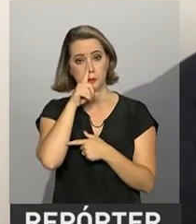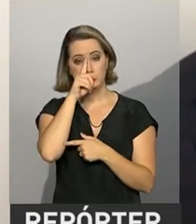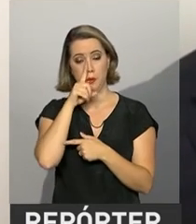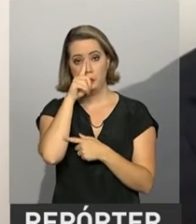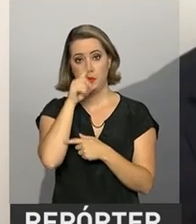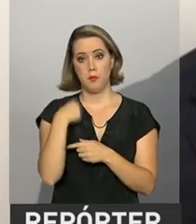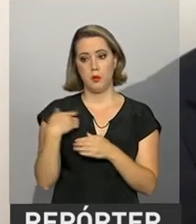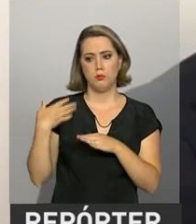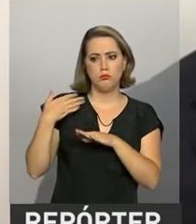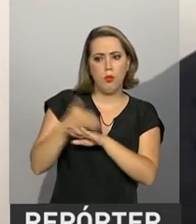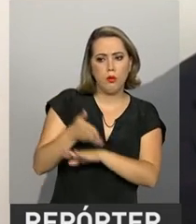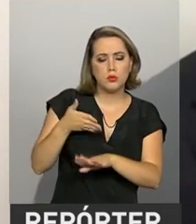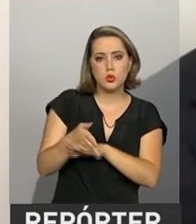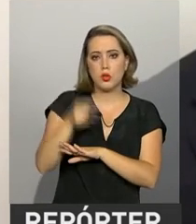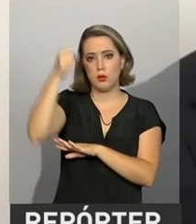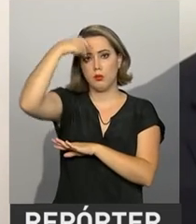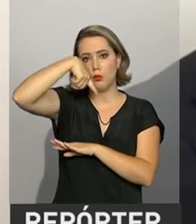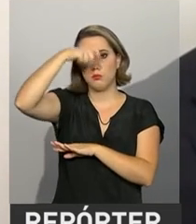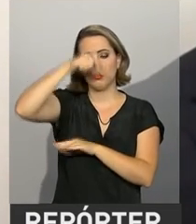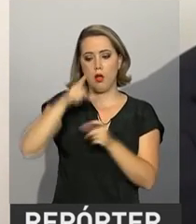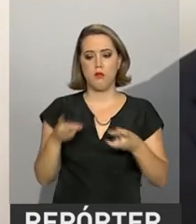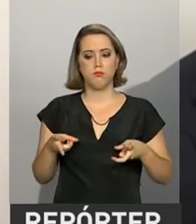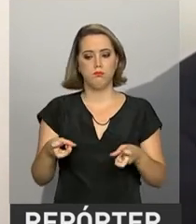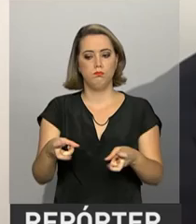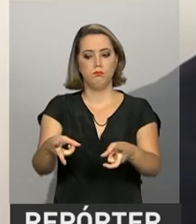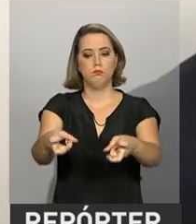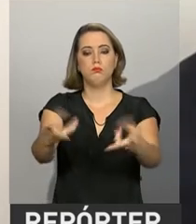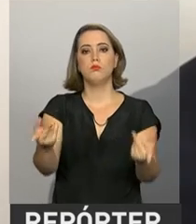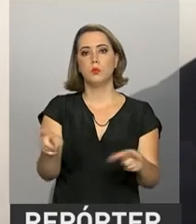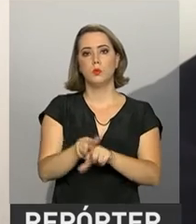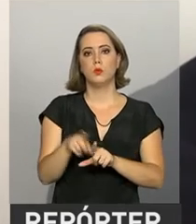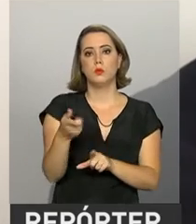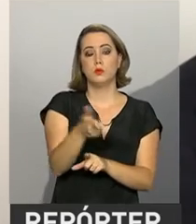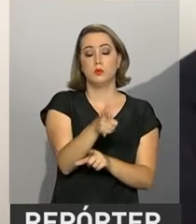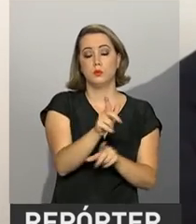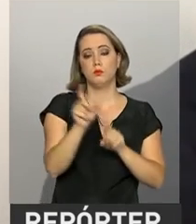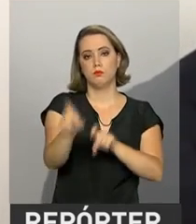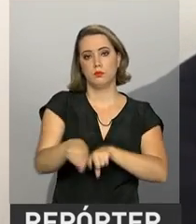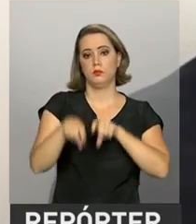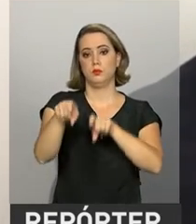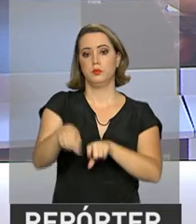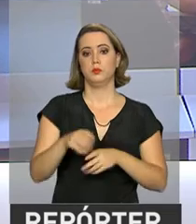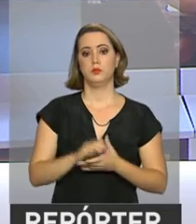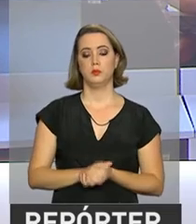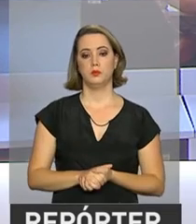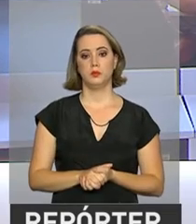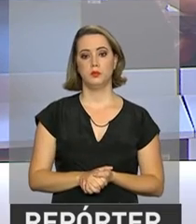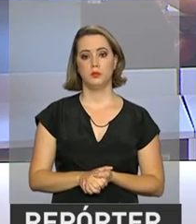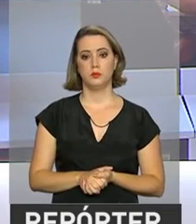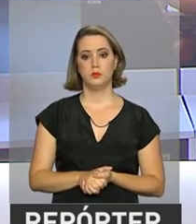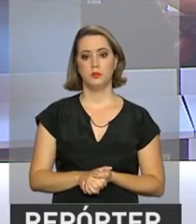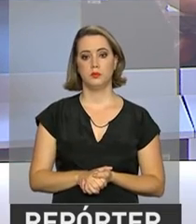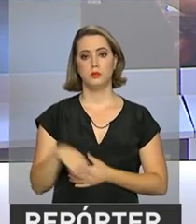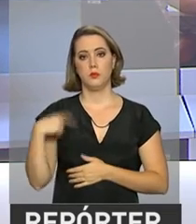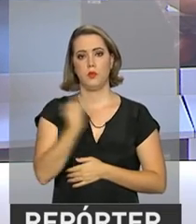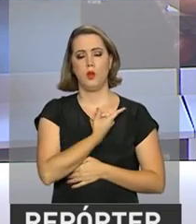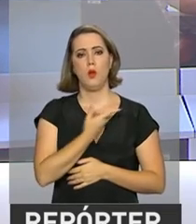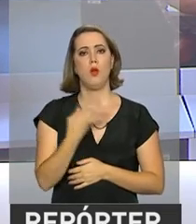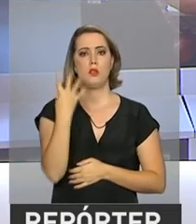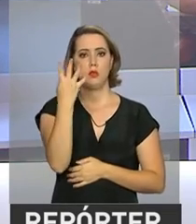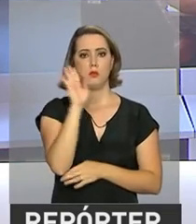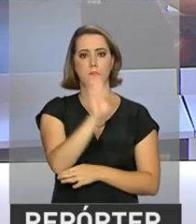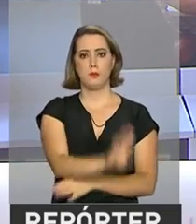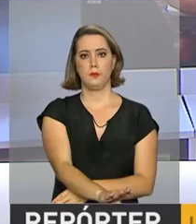e disseminação de vírus e outros agentes no plantel avícola brasileiro nós voltamos às